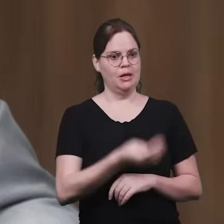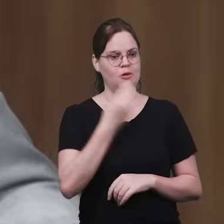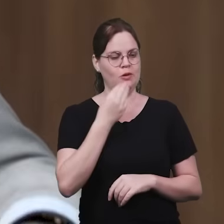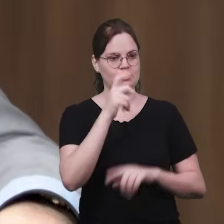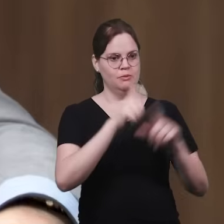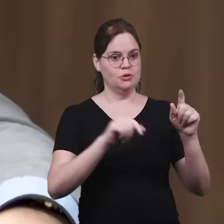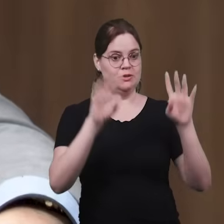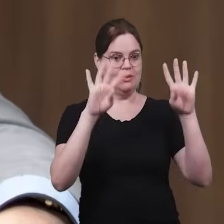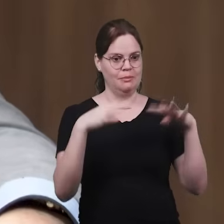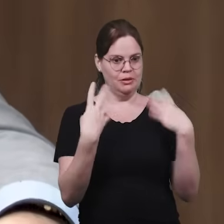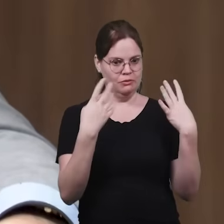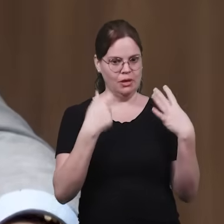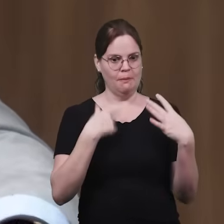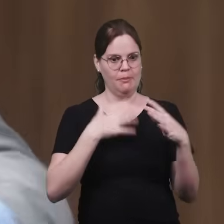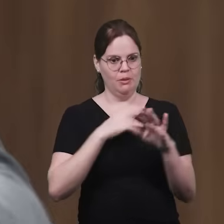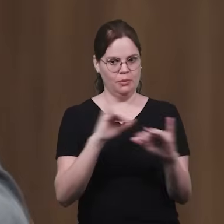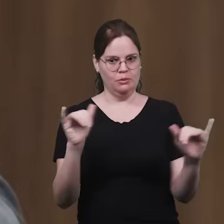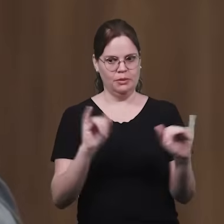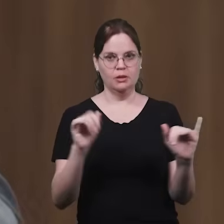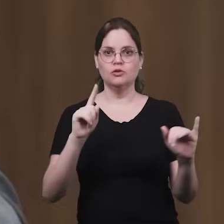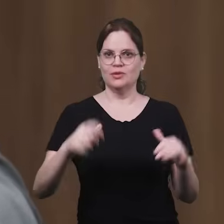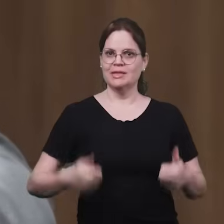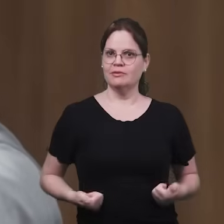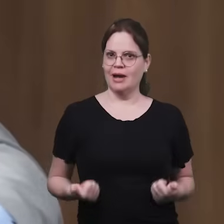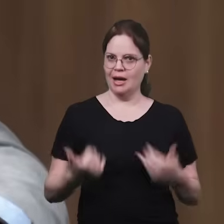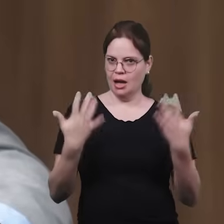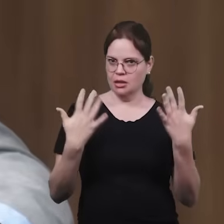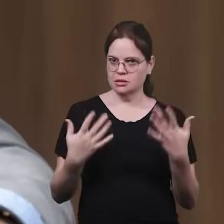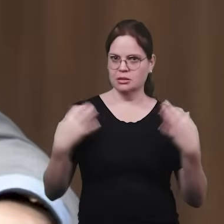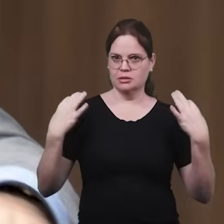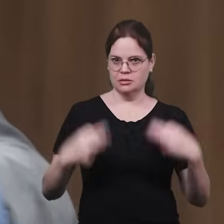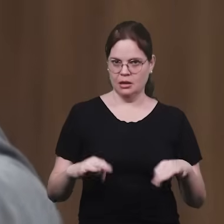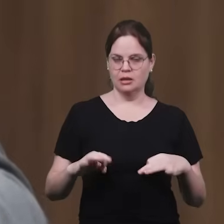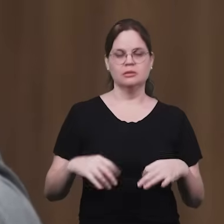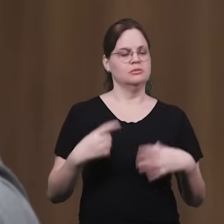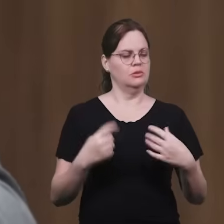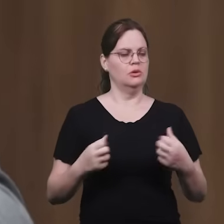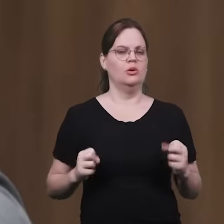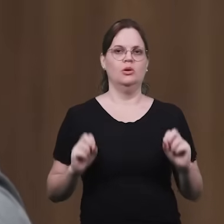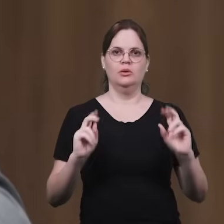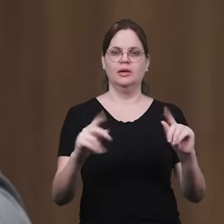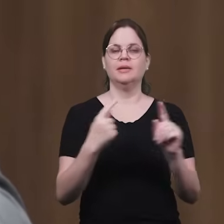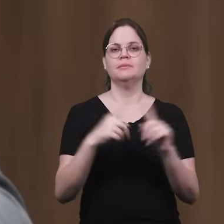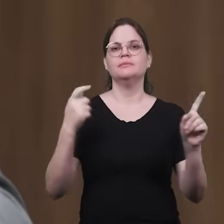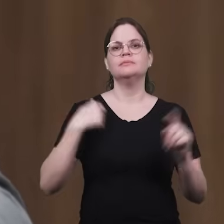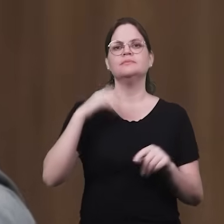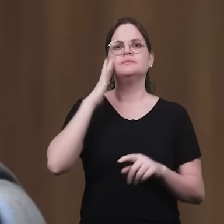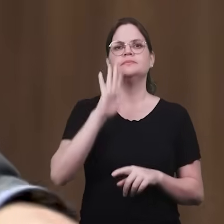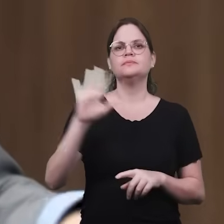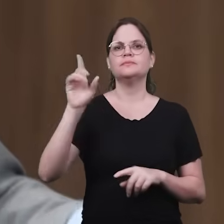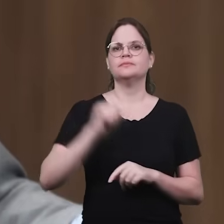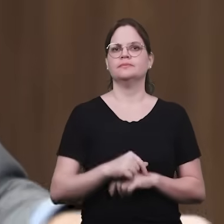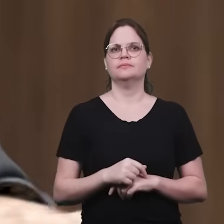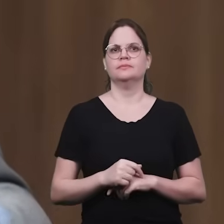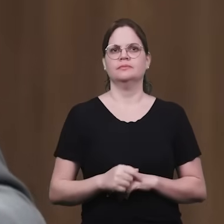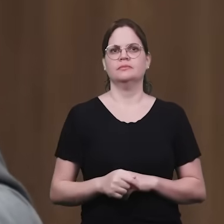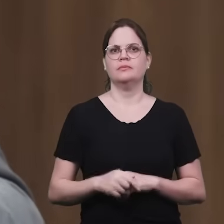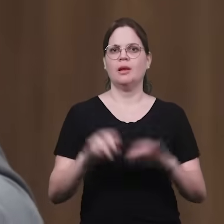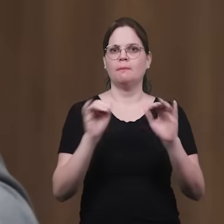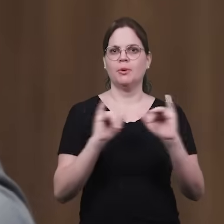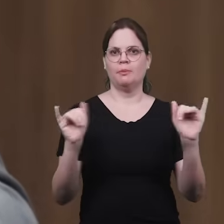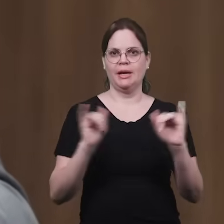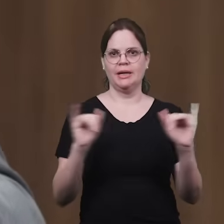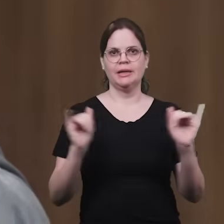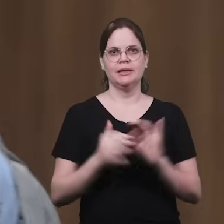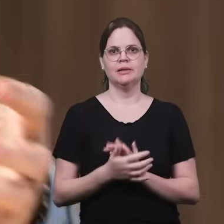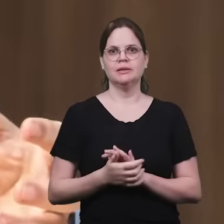pessoas com a minha propaganda. Muito bem. Vai gastar uma fortuna para atender 70 milhões de pessoas, mas vamos dizer que